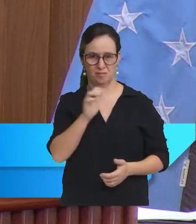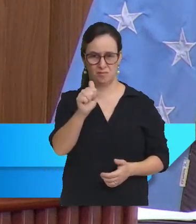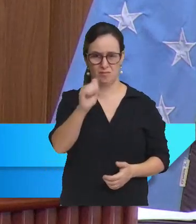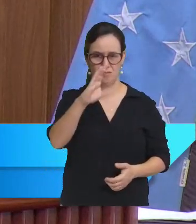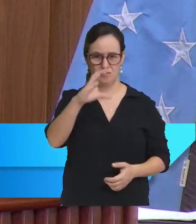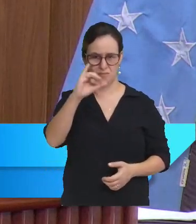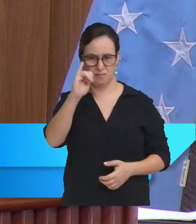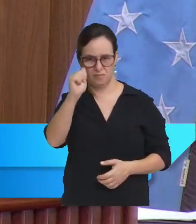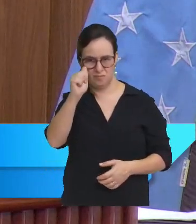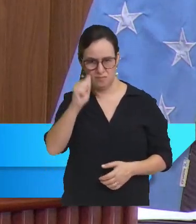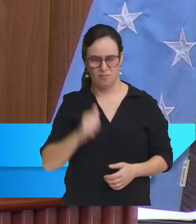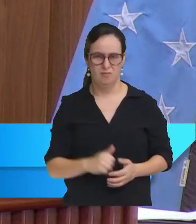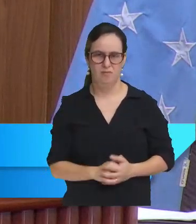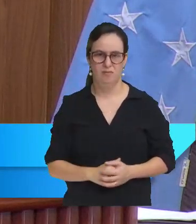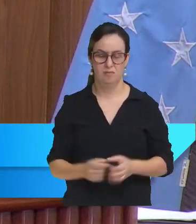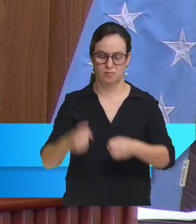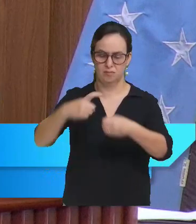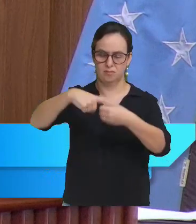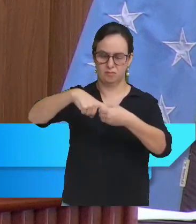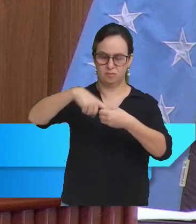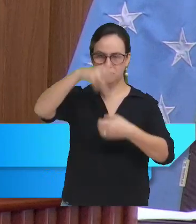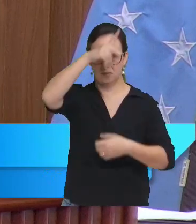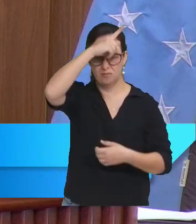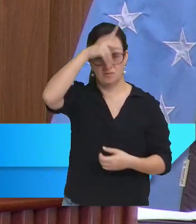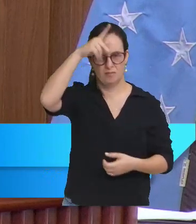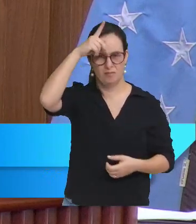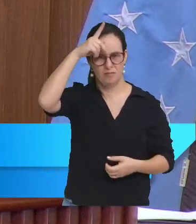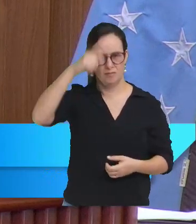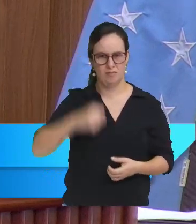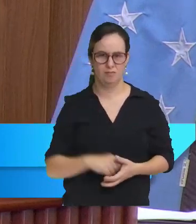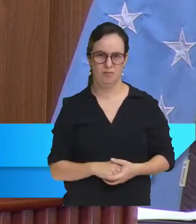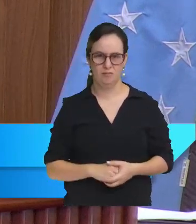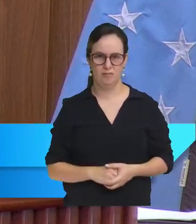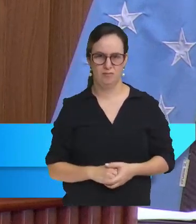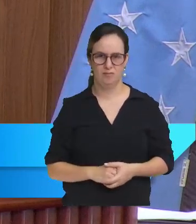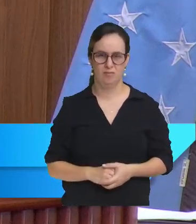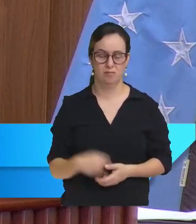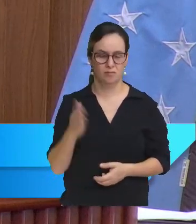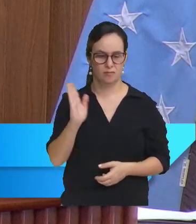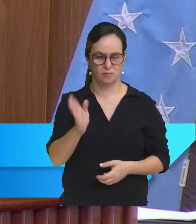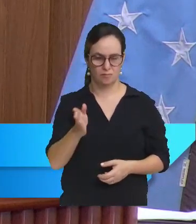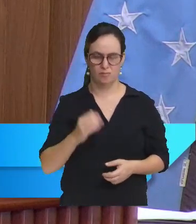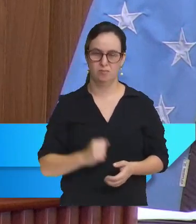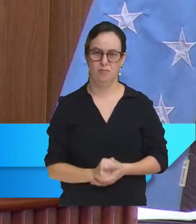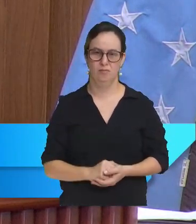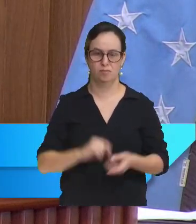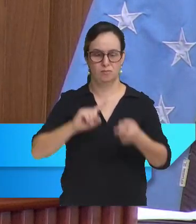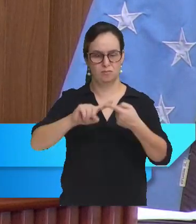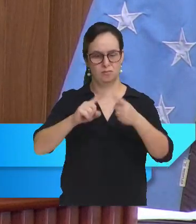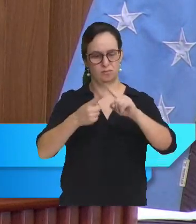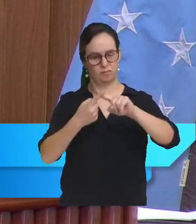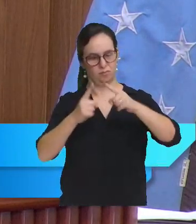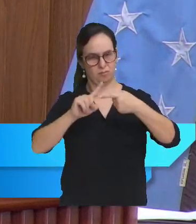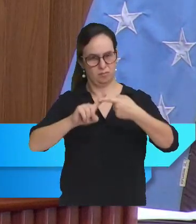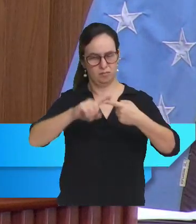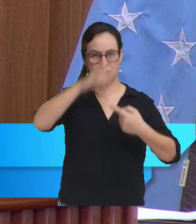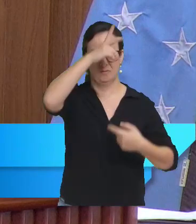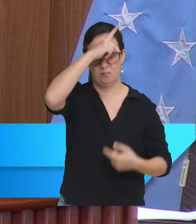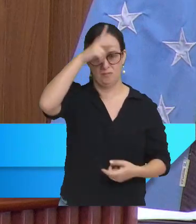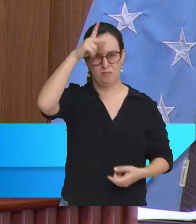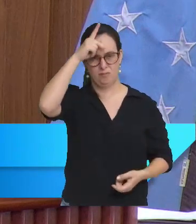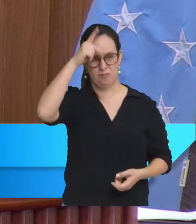Prefeitura na decoração natalina, numa decoração bonita, já está em tratativas com o Poder Executivo para fazer